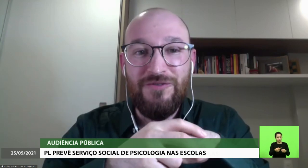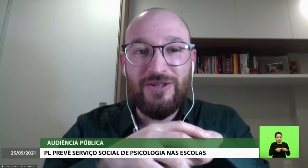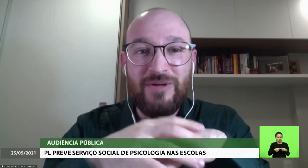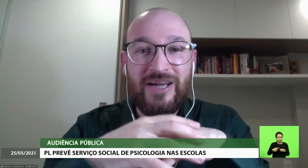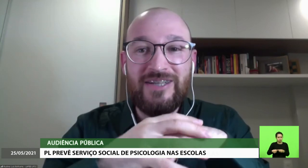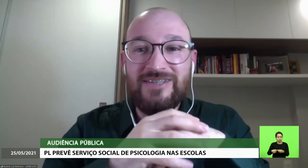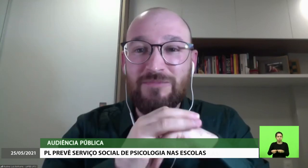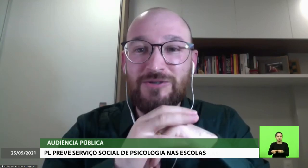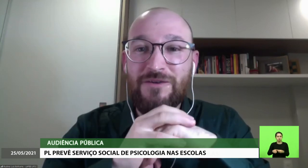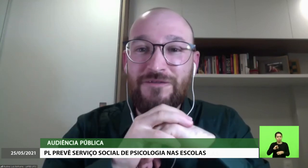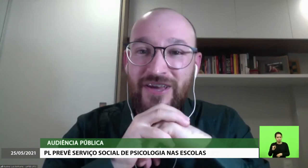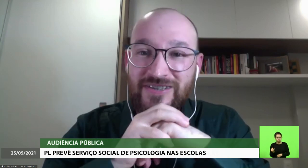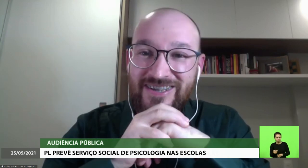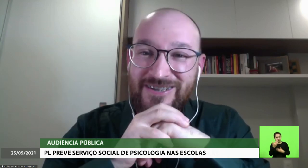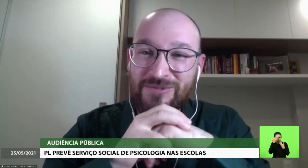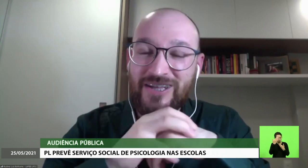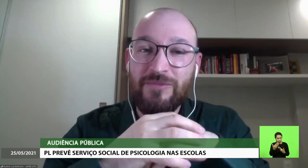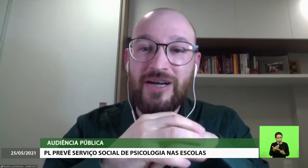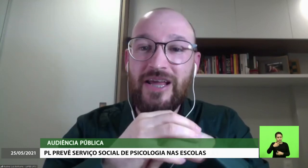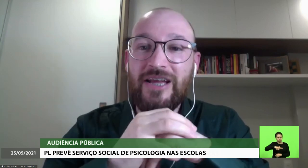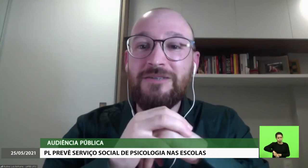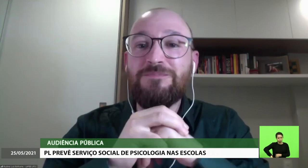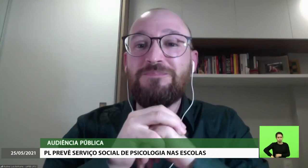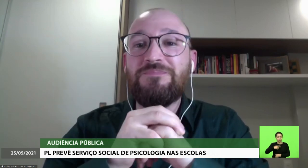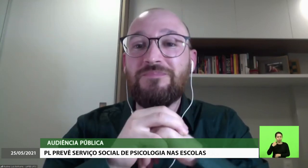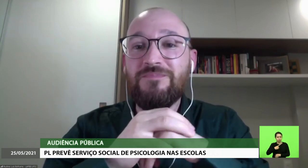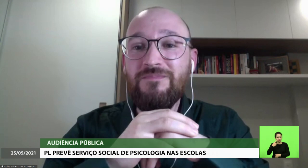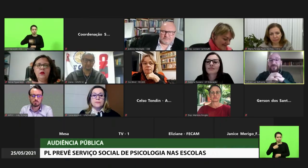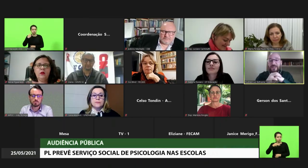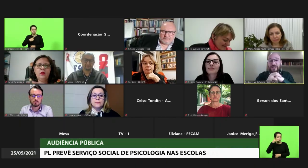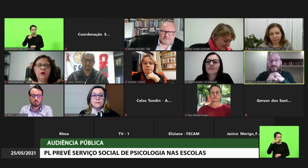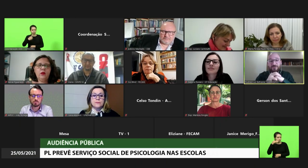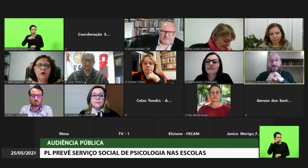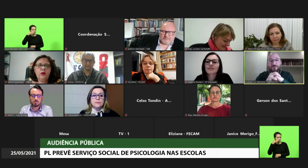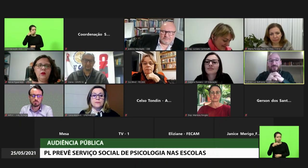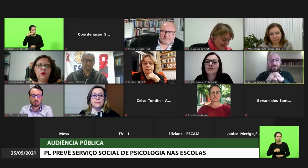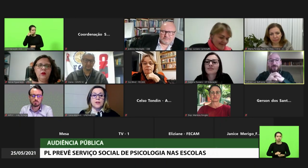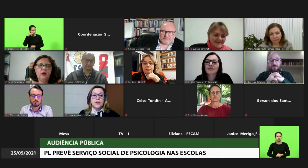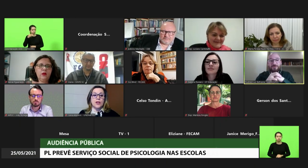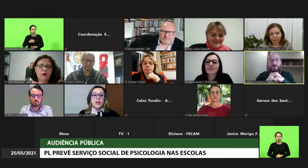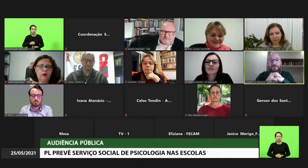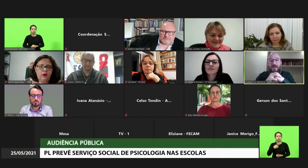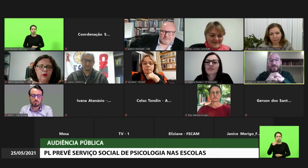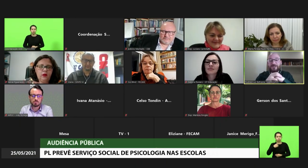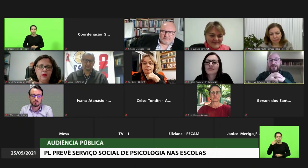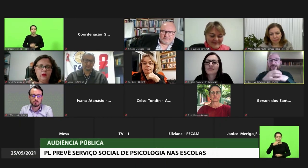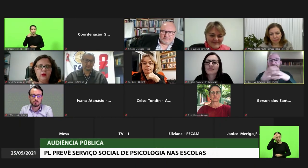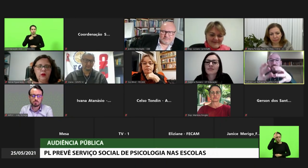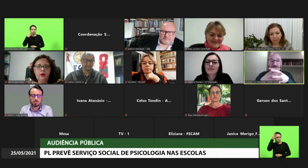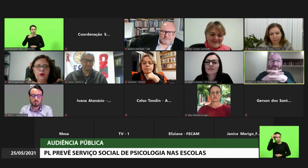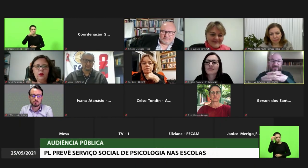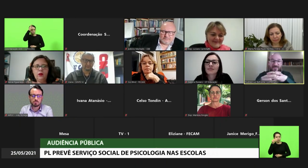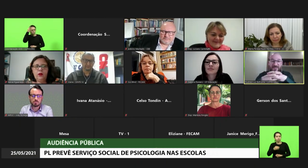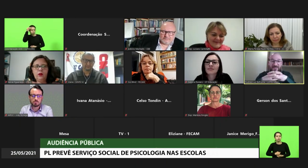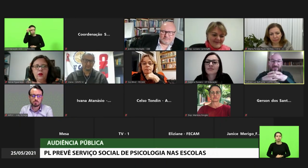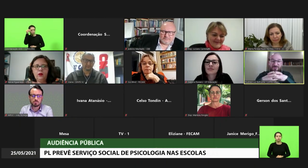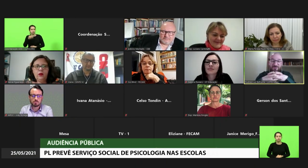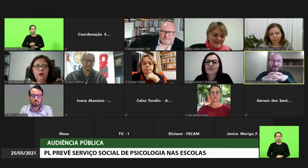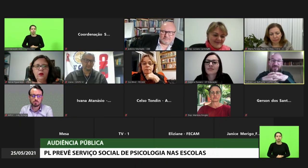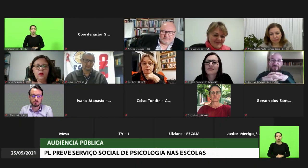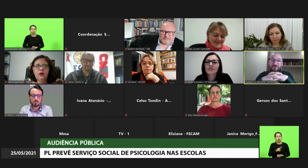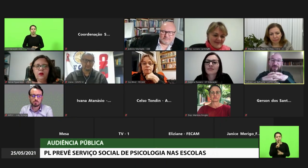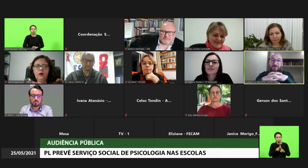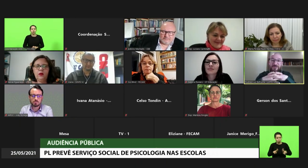Então, aproveito para agradecer mais uma vez a deputada Marlene e a deputada Luciana pela oportunidade, e a UFSC segue